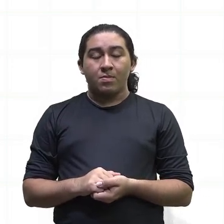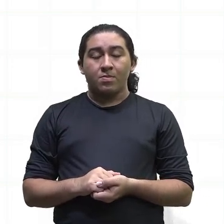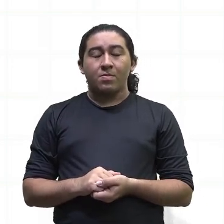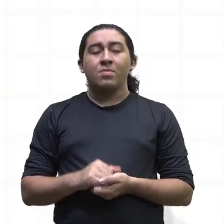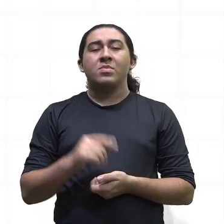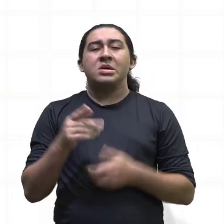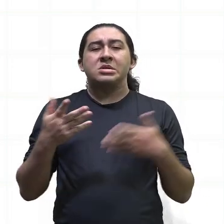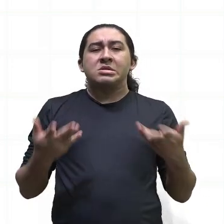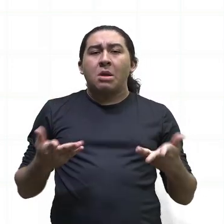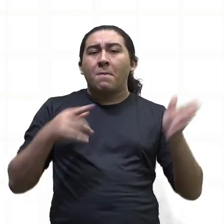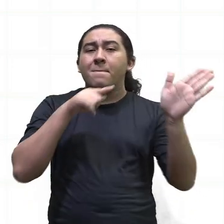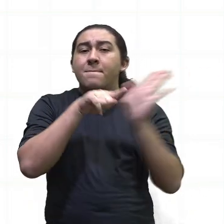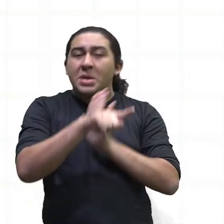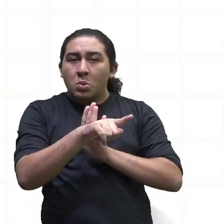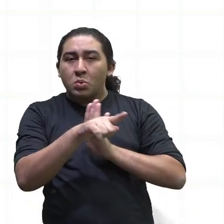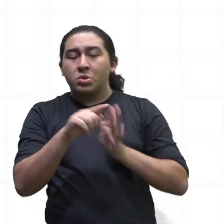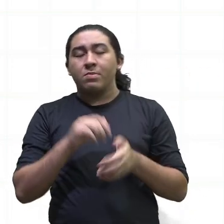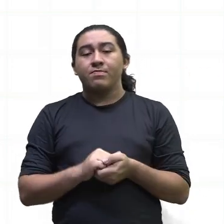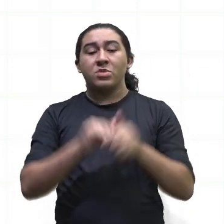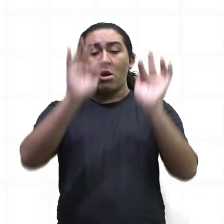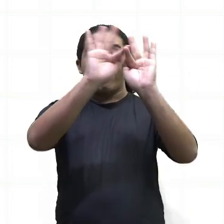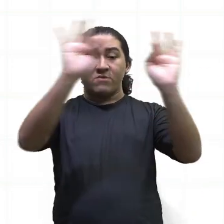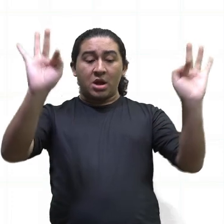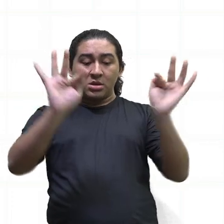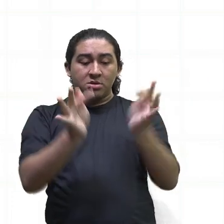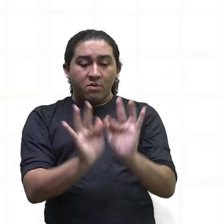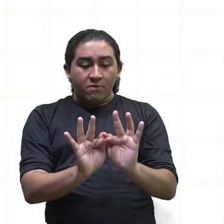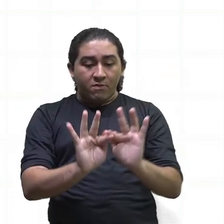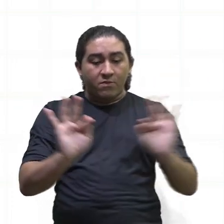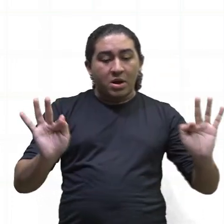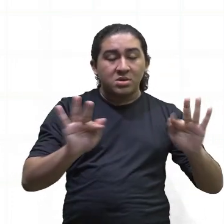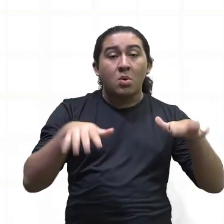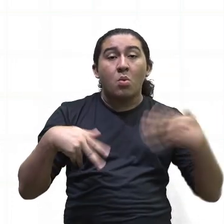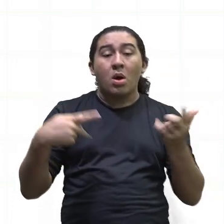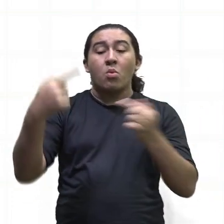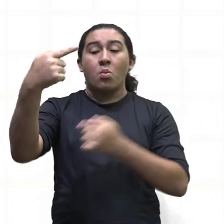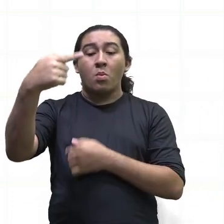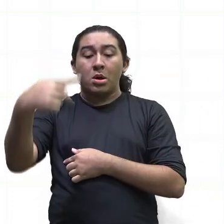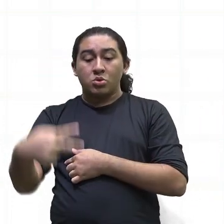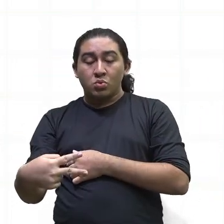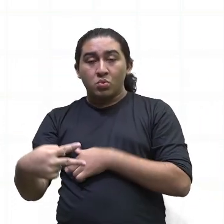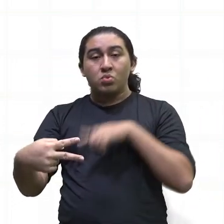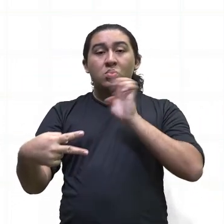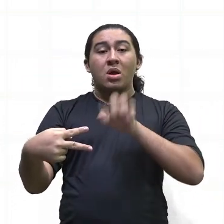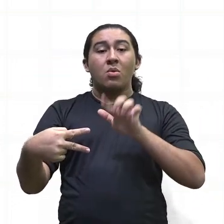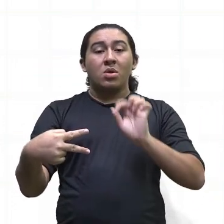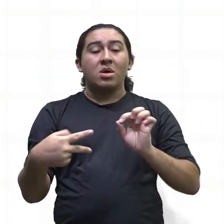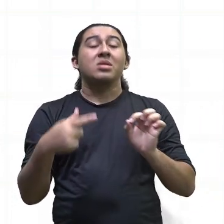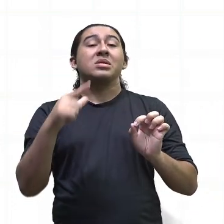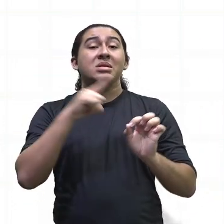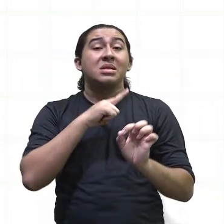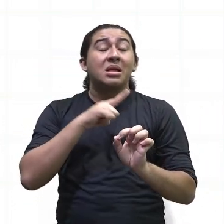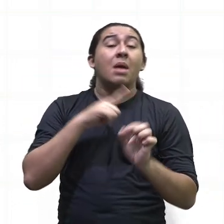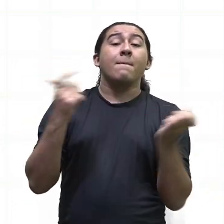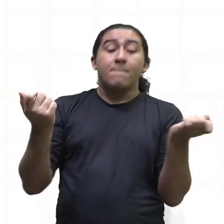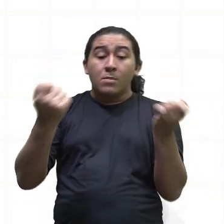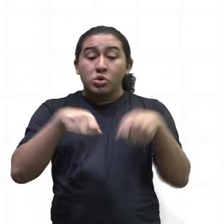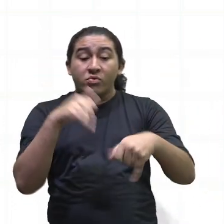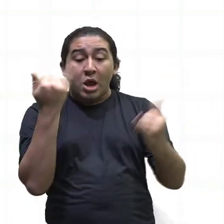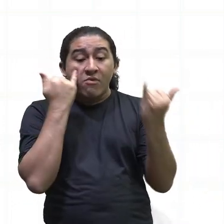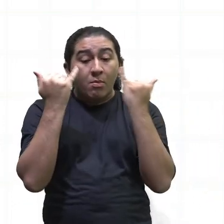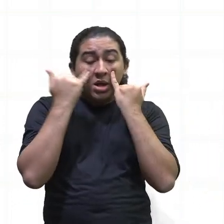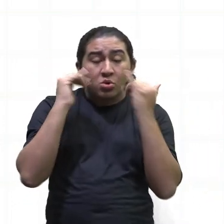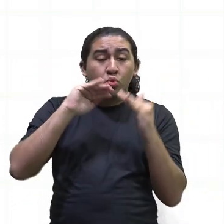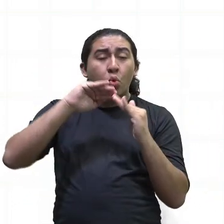Aí eu pergunto para vocês, qual das duas orações é mais completa e nos permite saber o